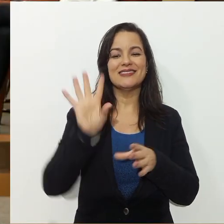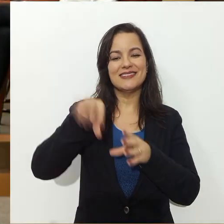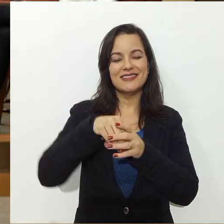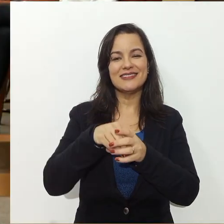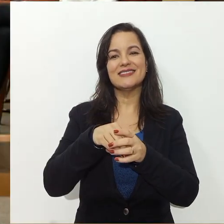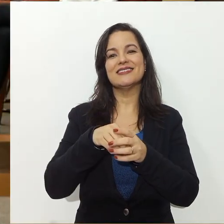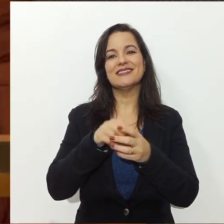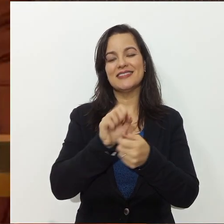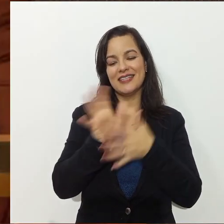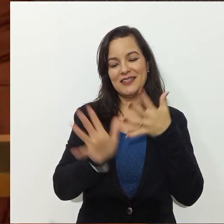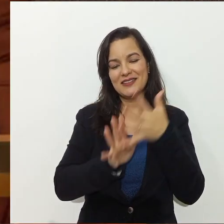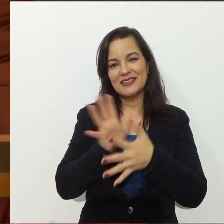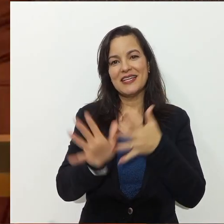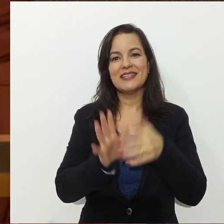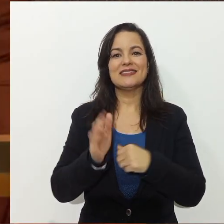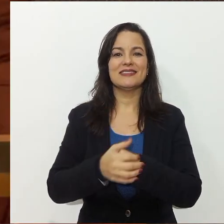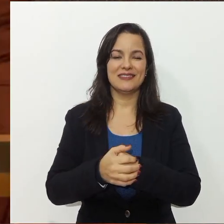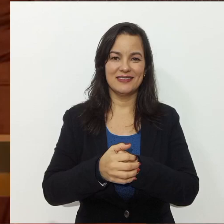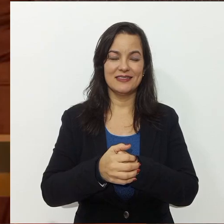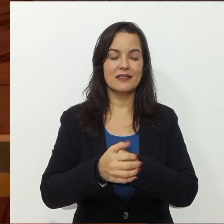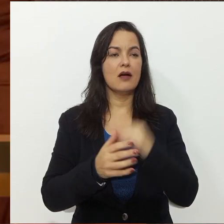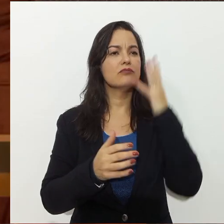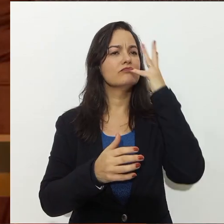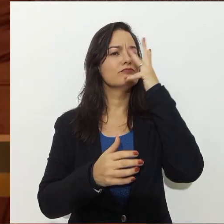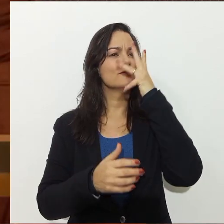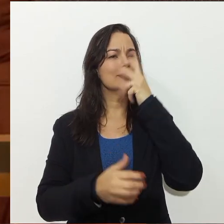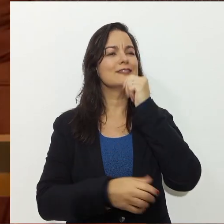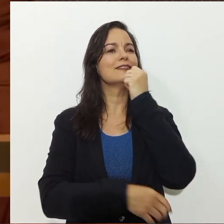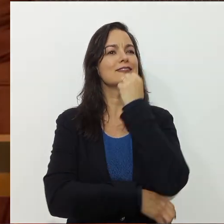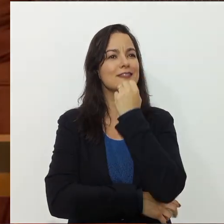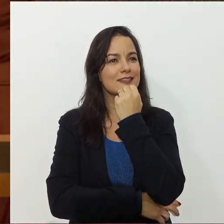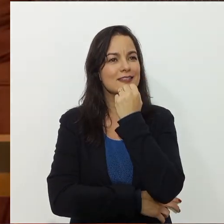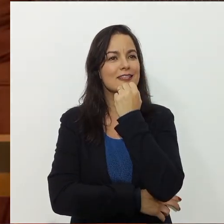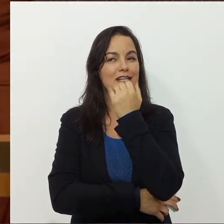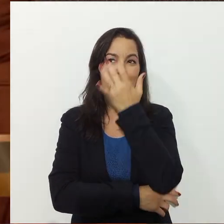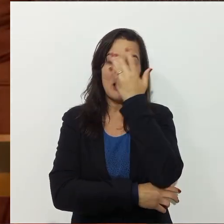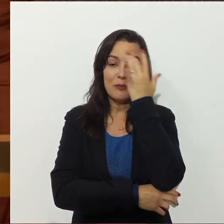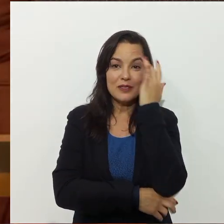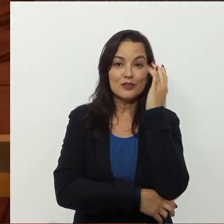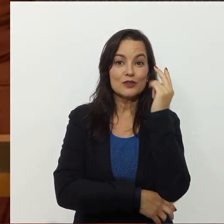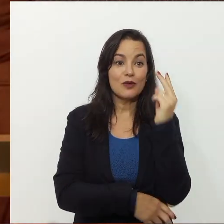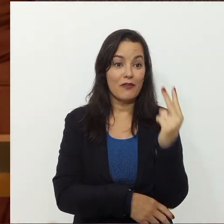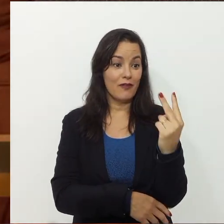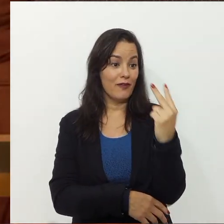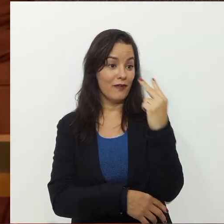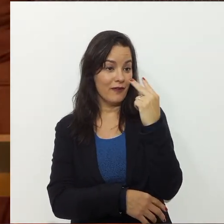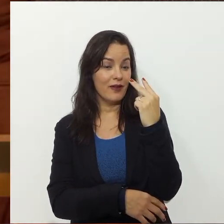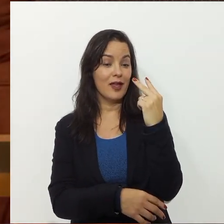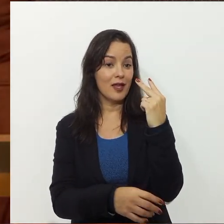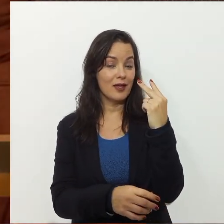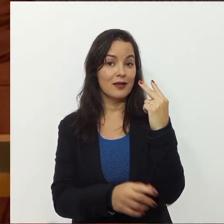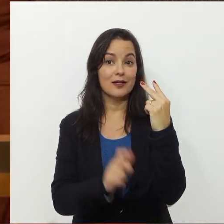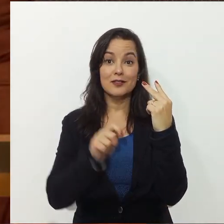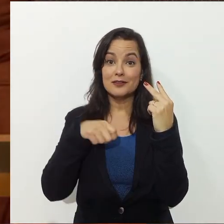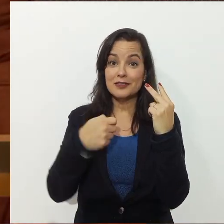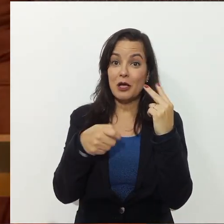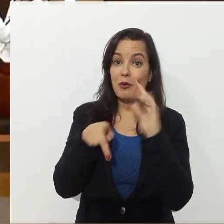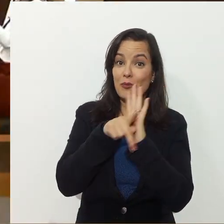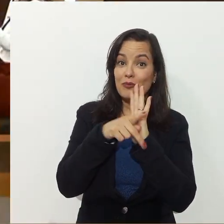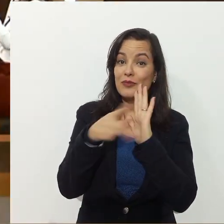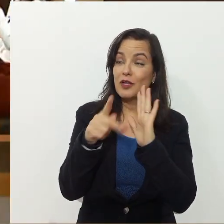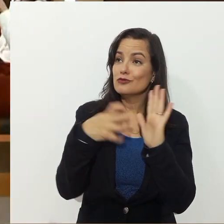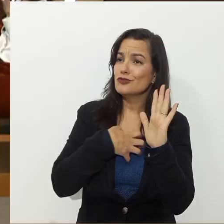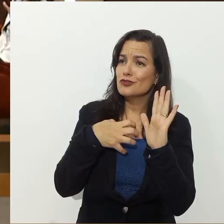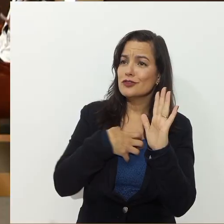sinais. Que bonito isso, não é? Ter o olhar da pessoa que vê um sinal que é muito característico seu para dizer